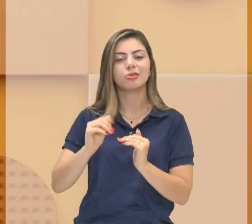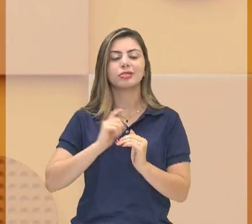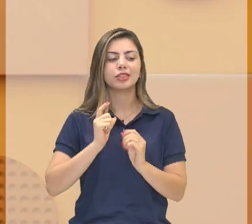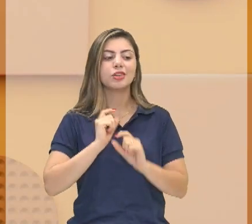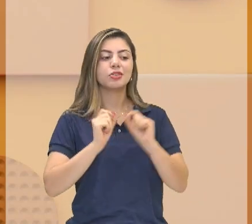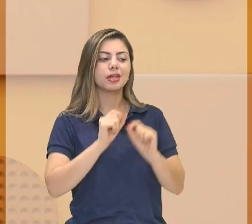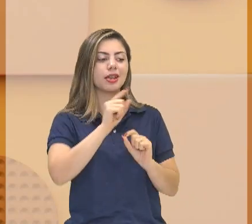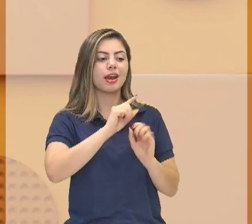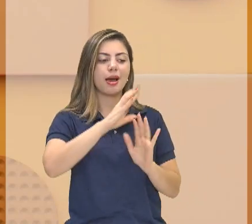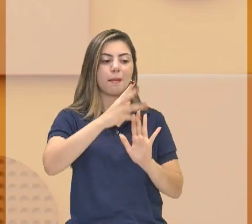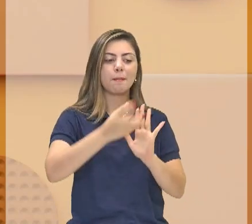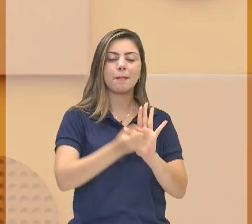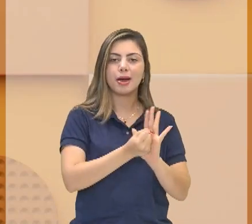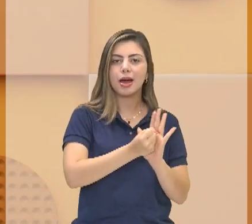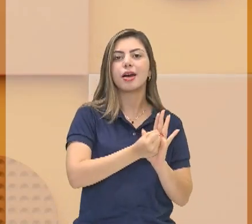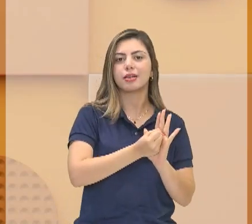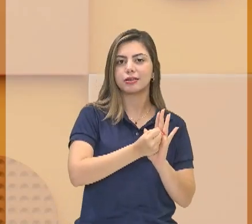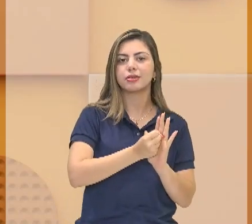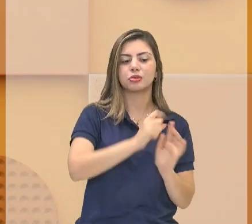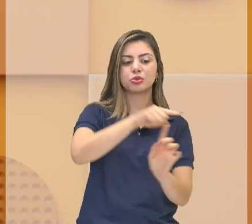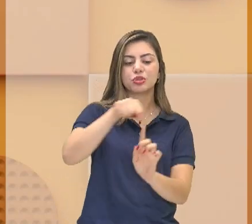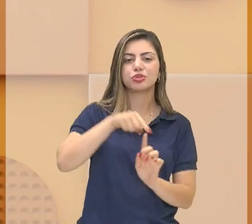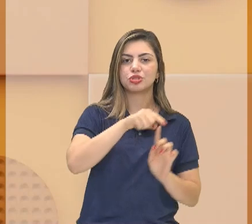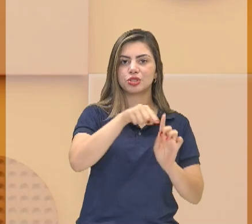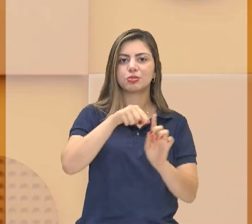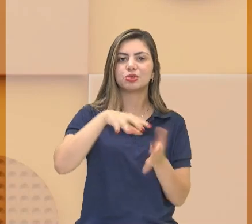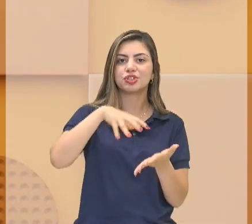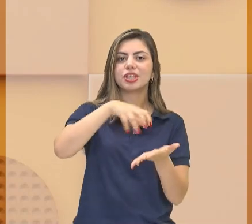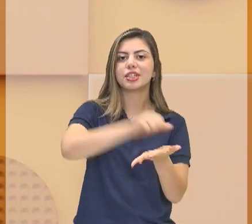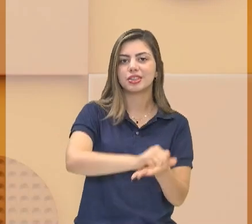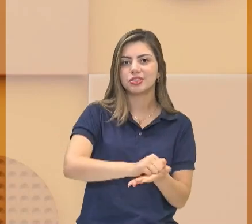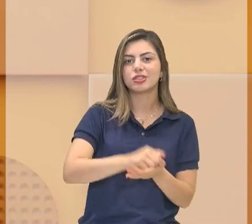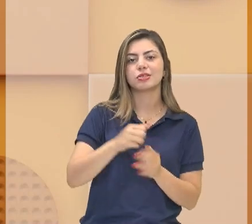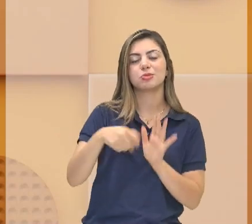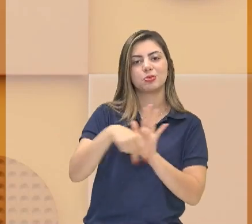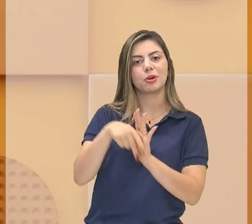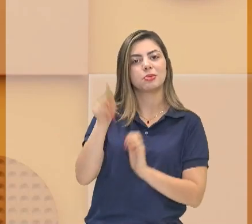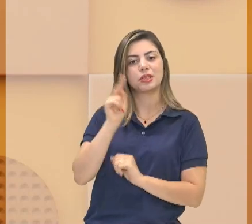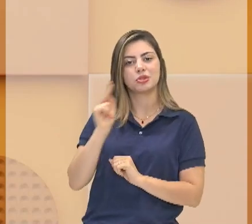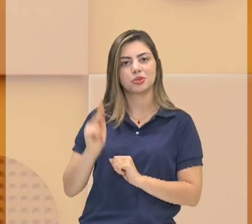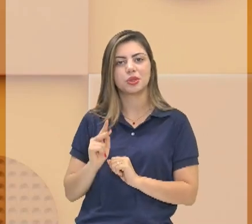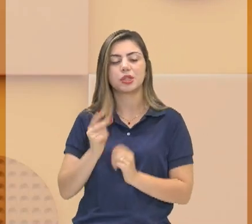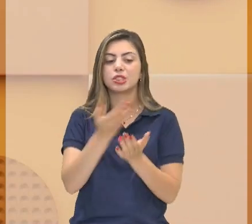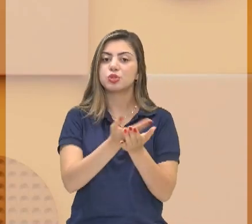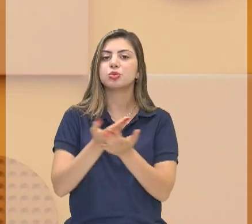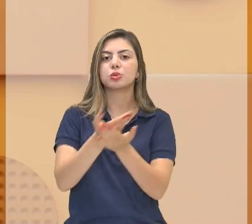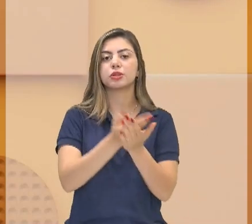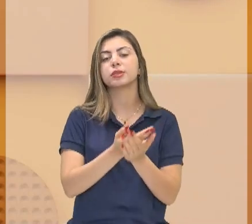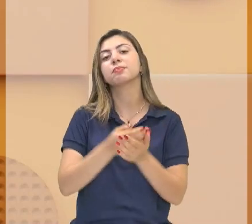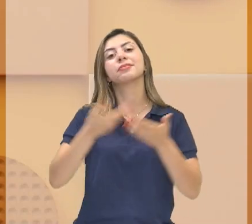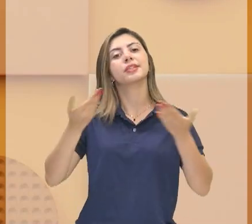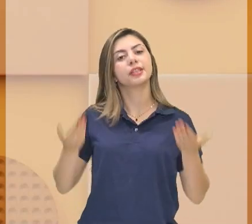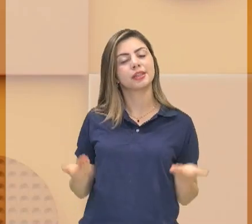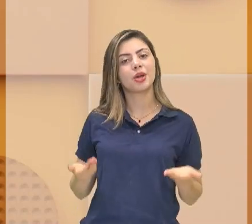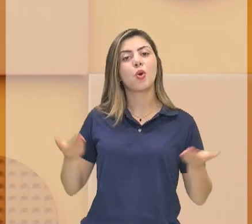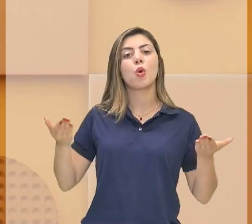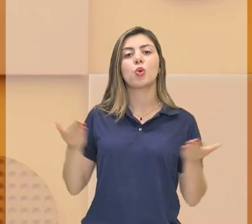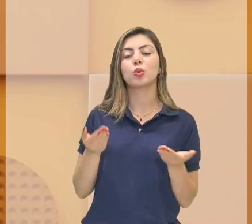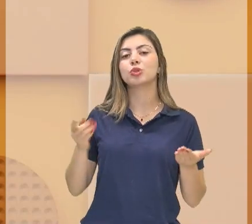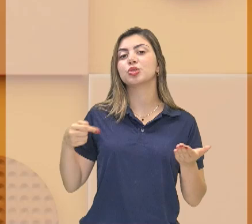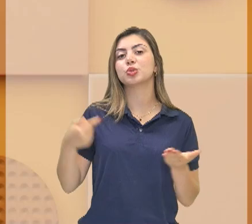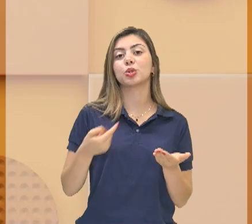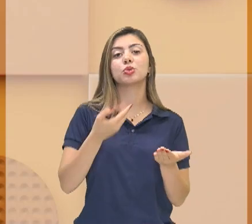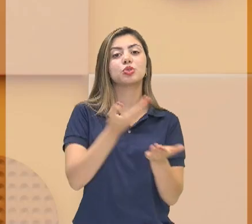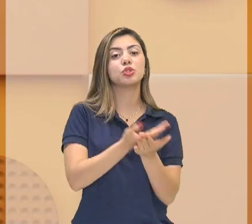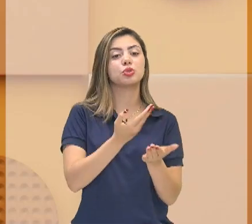fontes históricas. E nós iremos compreender justamente quais são os tipos